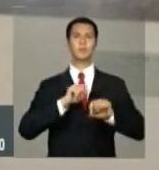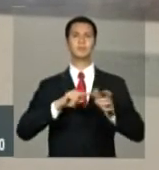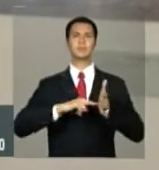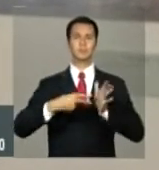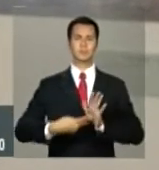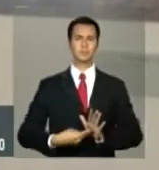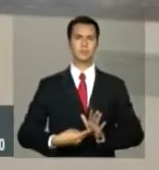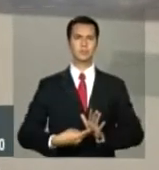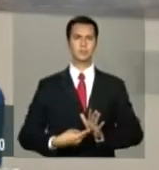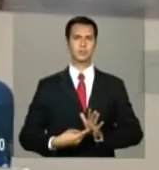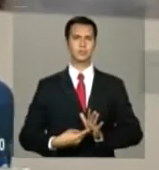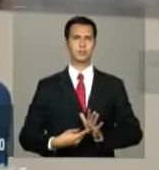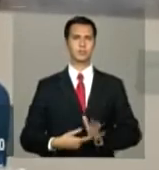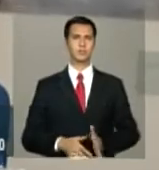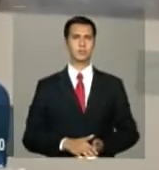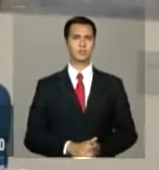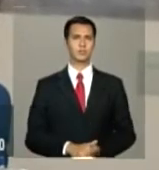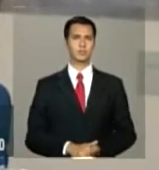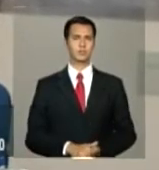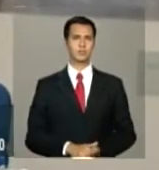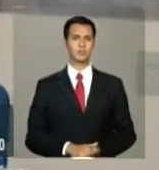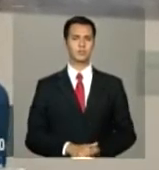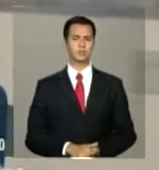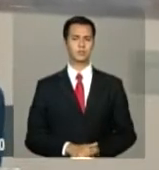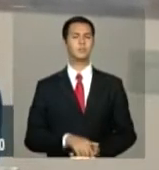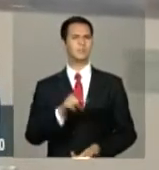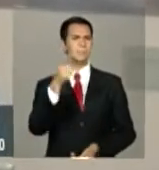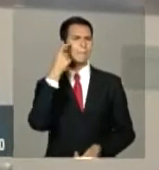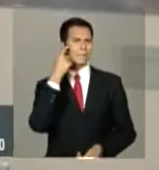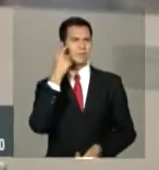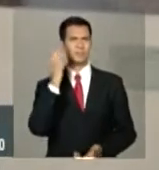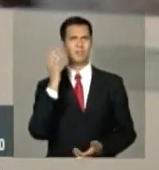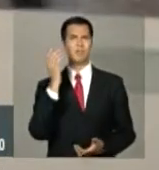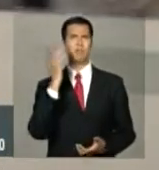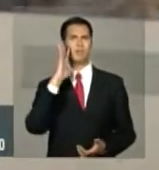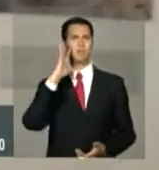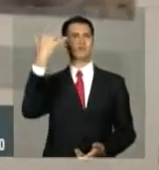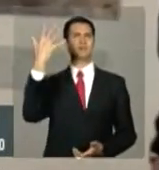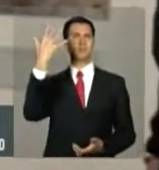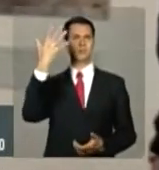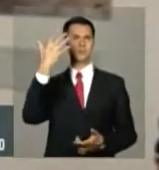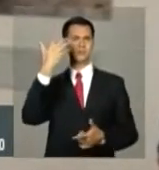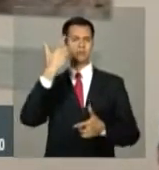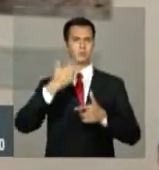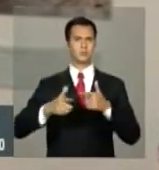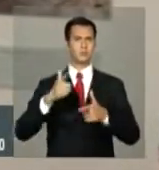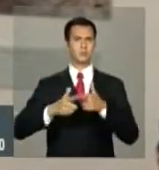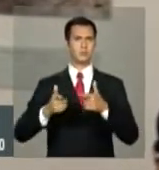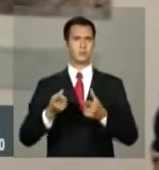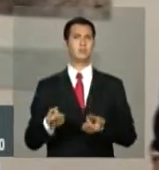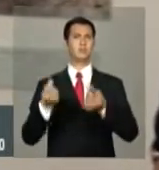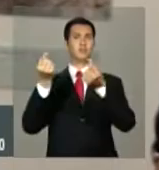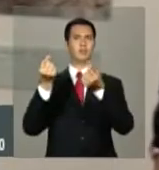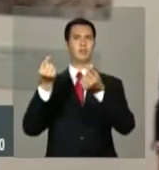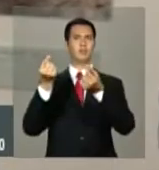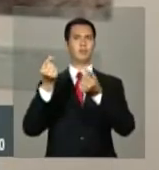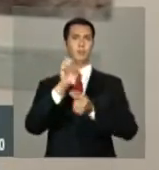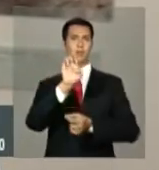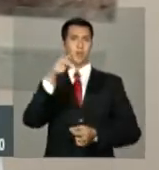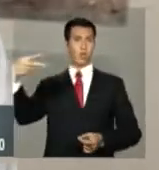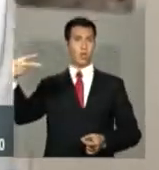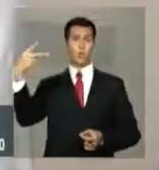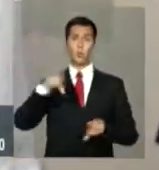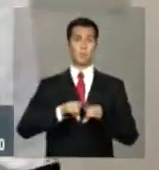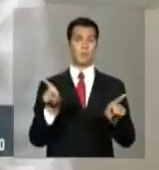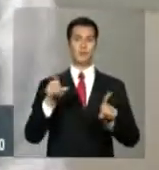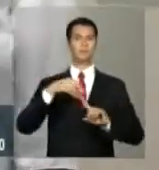seguinte, você acredita que é fácil resolver uma questão, uma moeda que não tem um Estado?